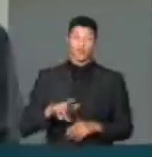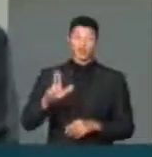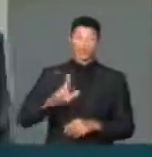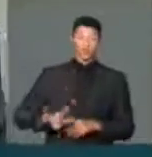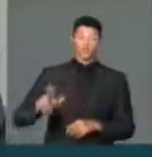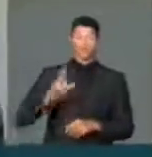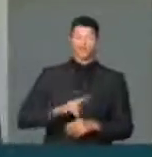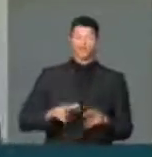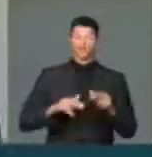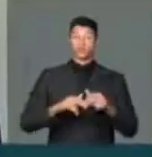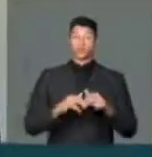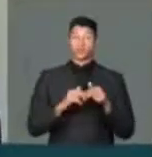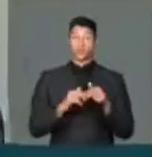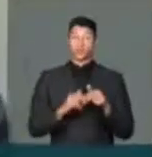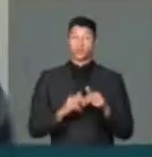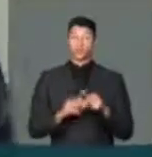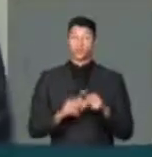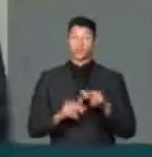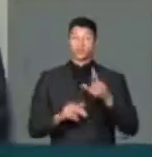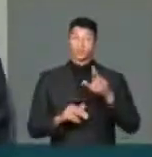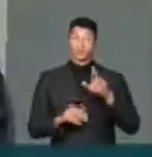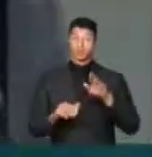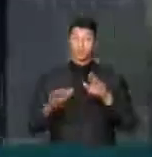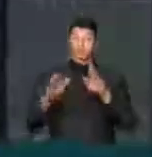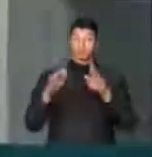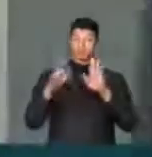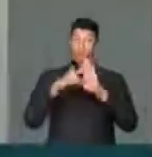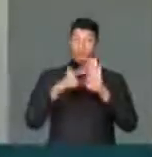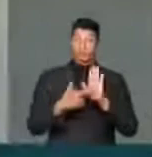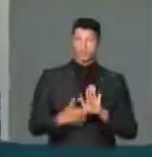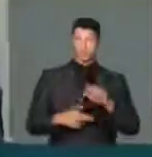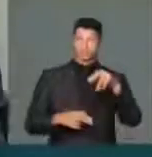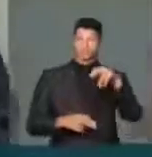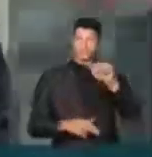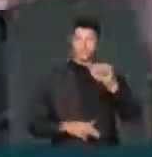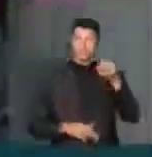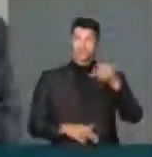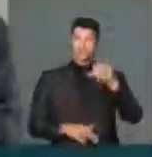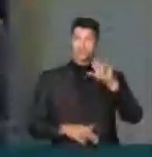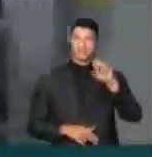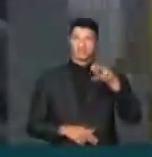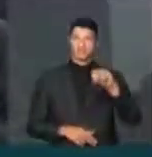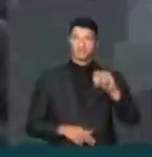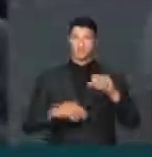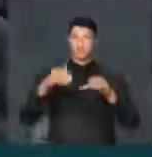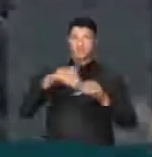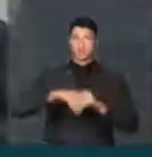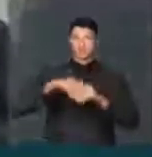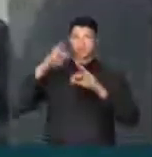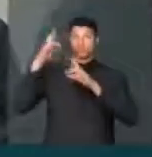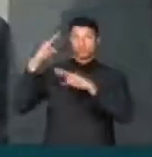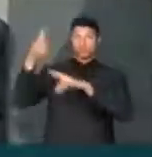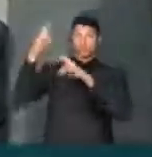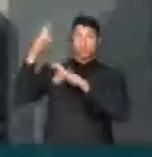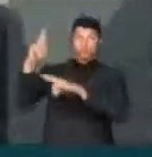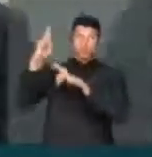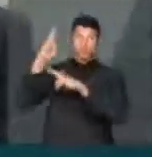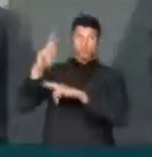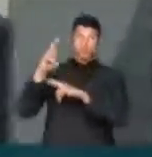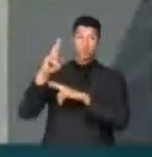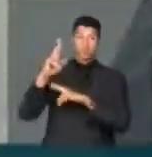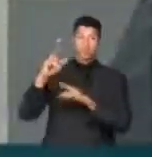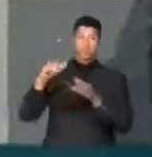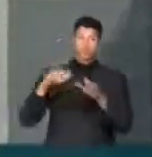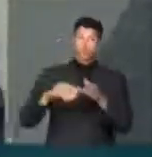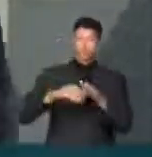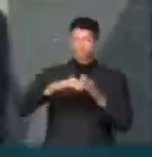usado pelo regime nazista, não sendo usado, mas acabou o voto de protesto nesse partido